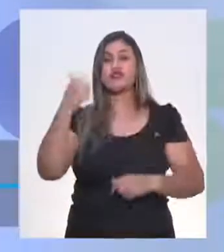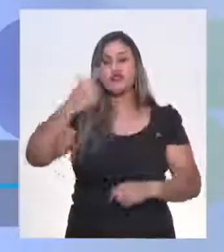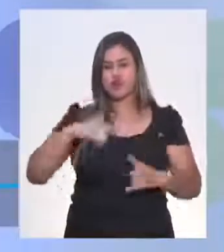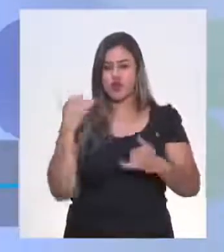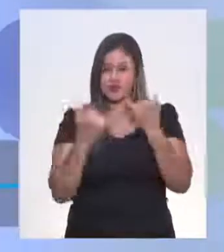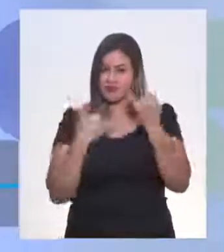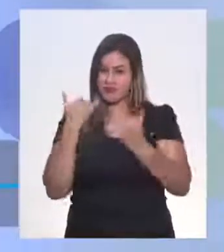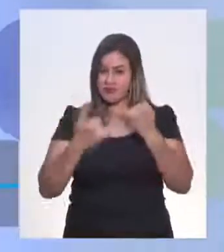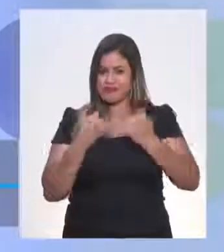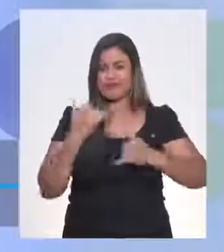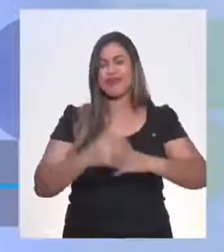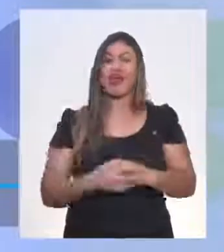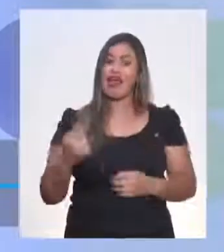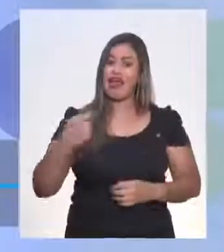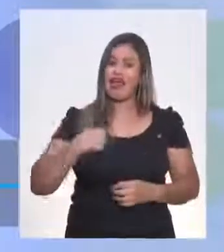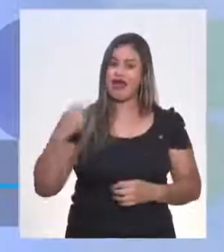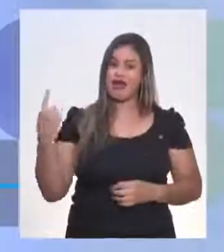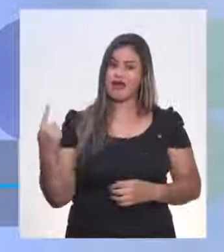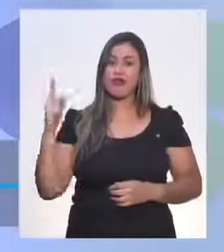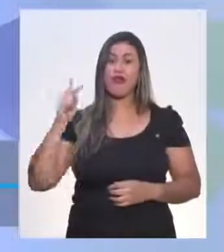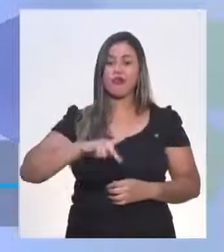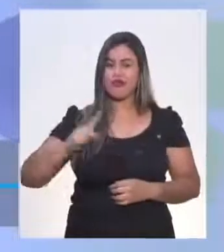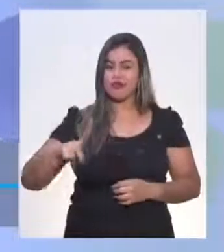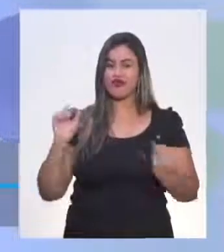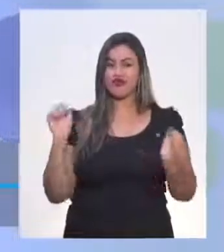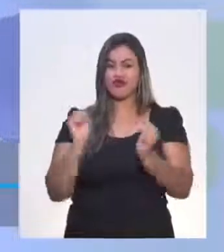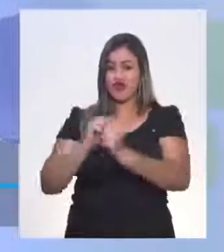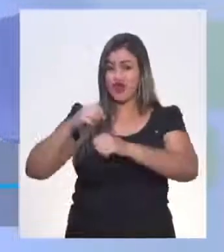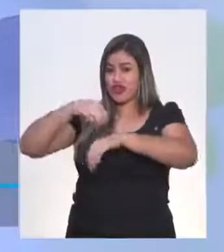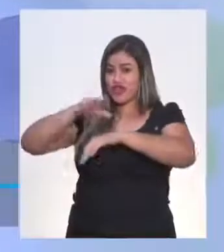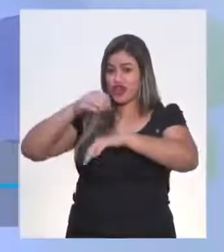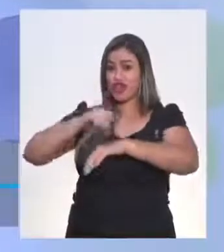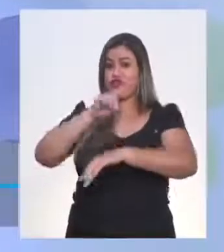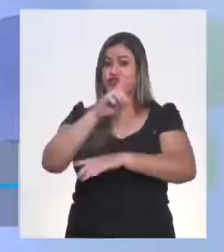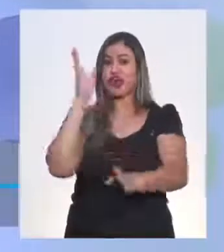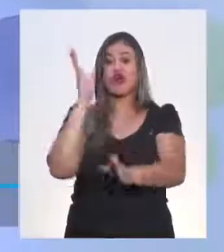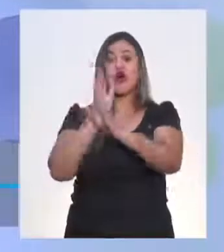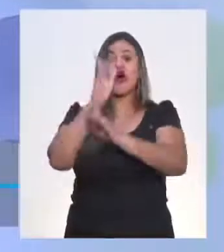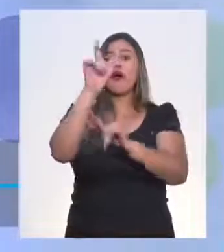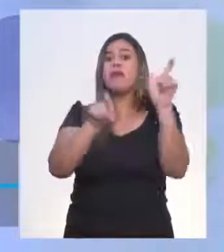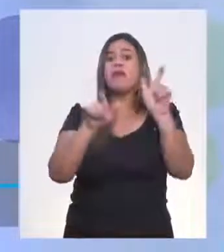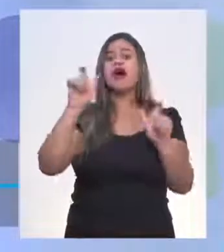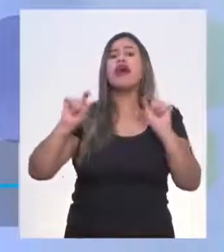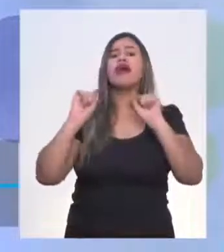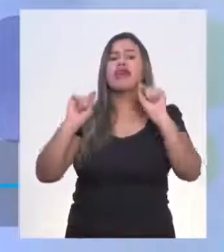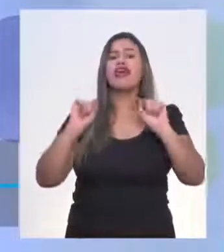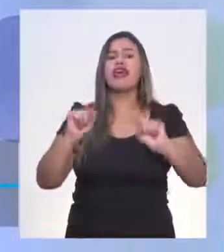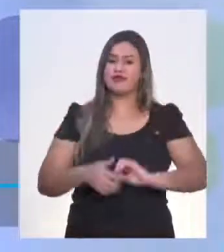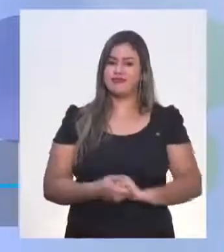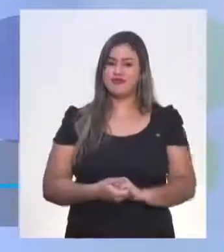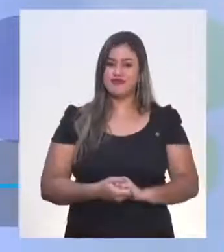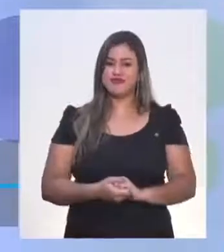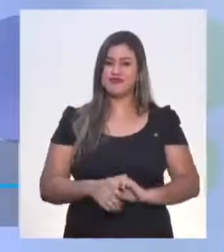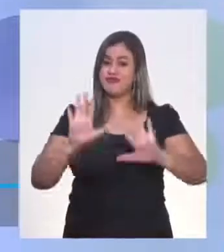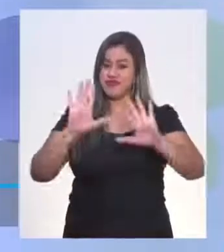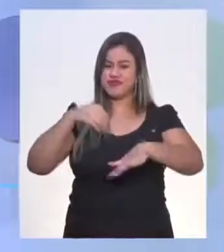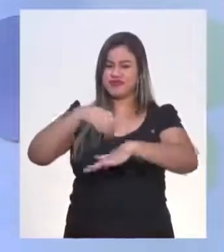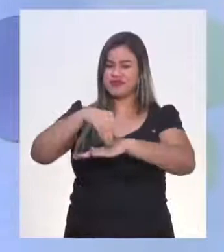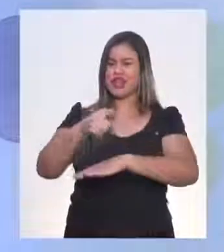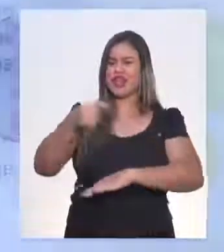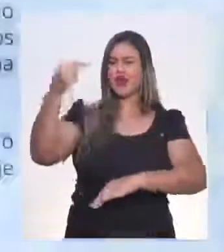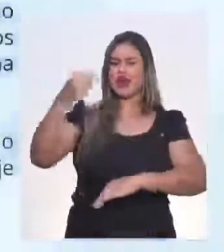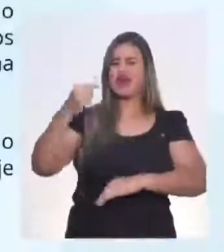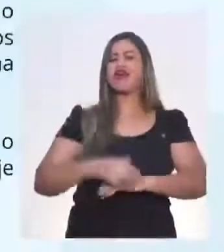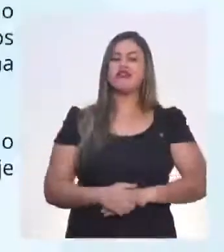jogo eu e o professor vamos dar dicas para vocês e vocês vão tentar adivinhar quem são esses o fatores então uma